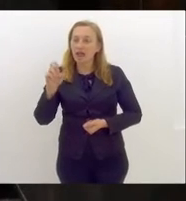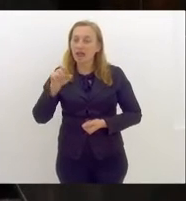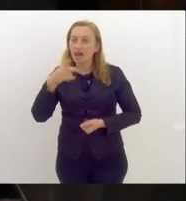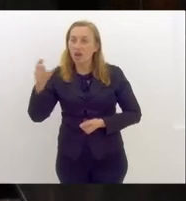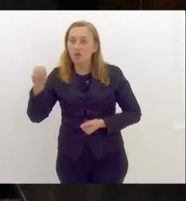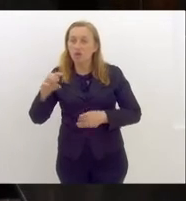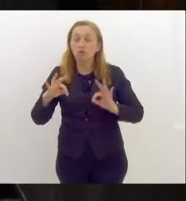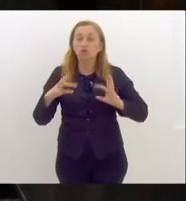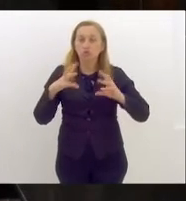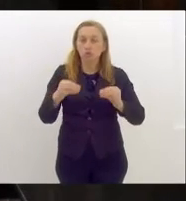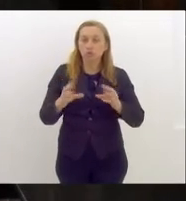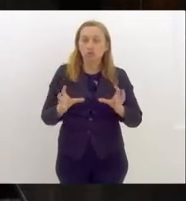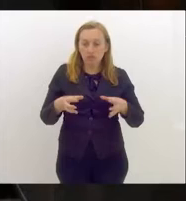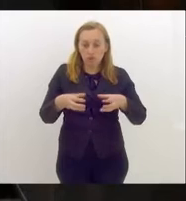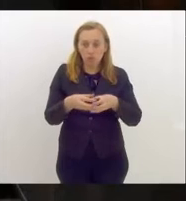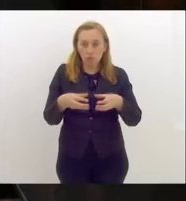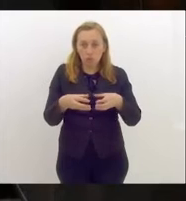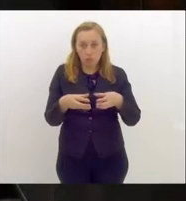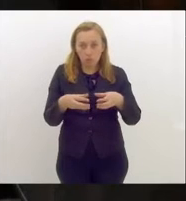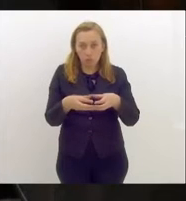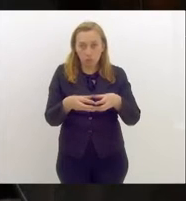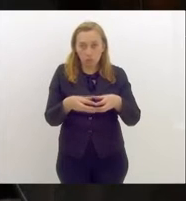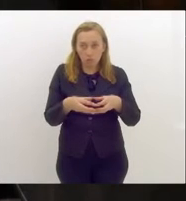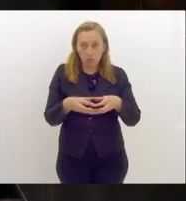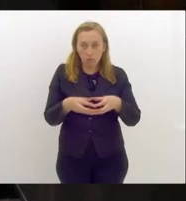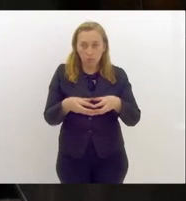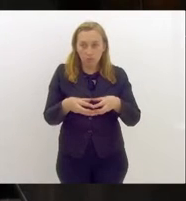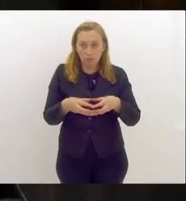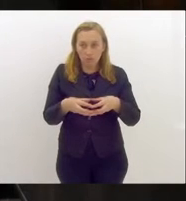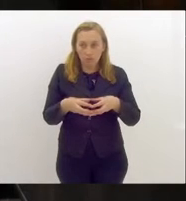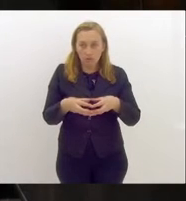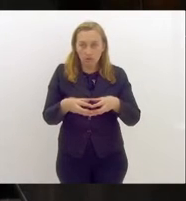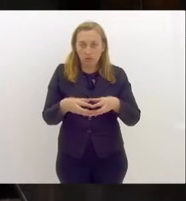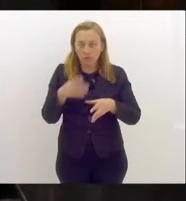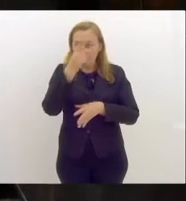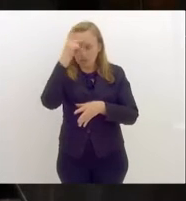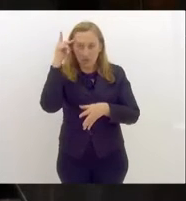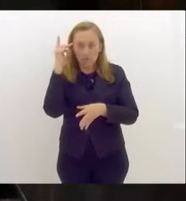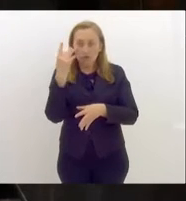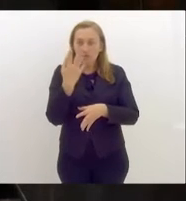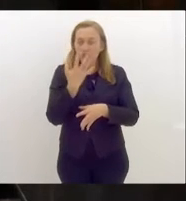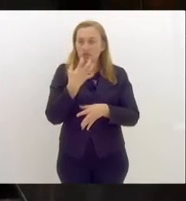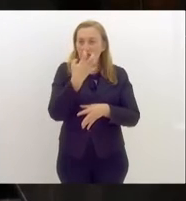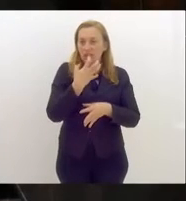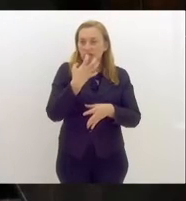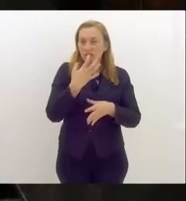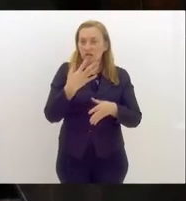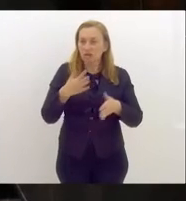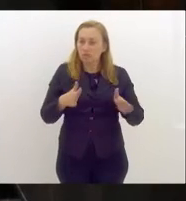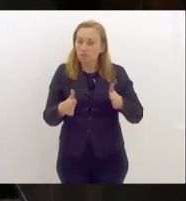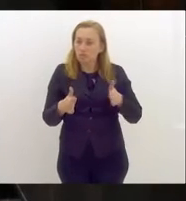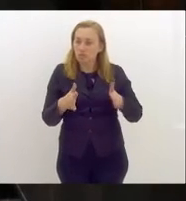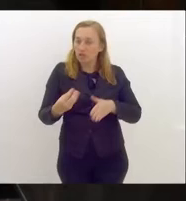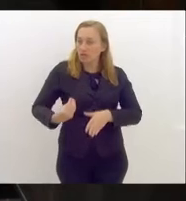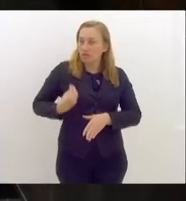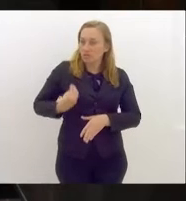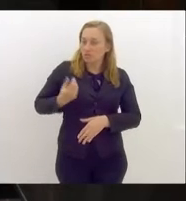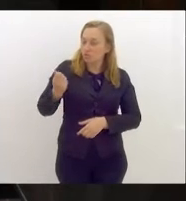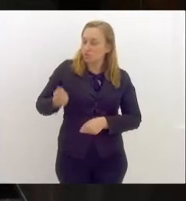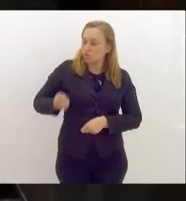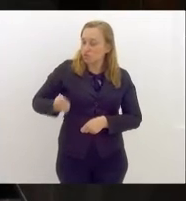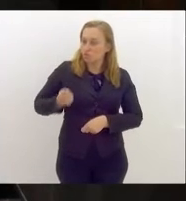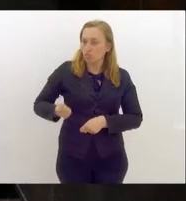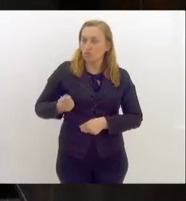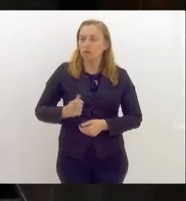todo esse time realmente num período que vivíamos ditatorial